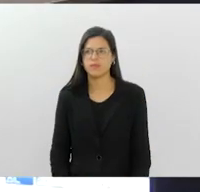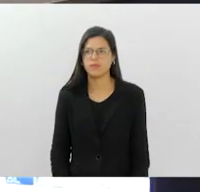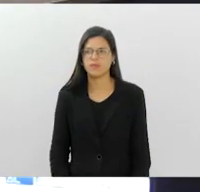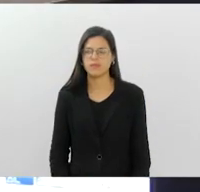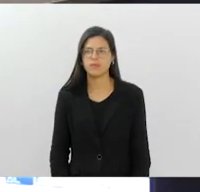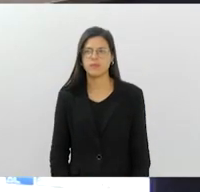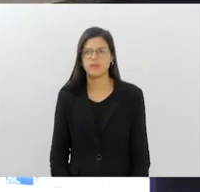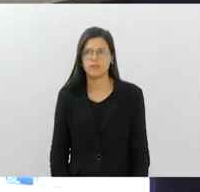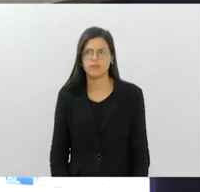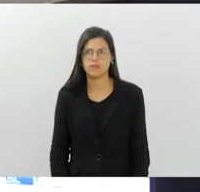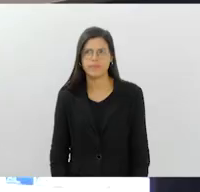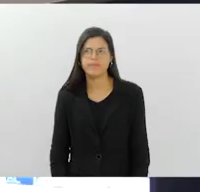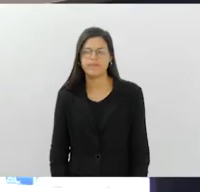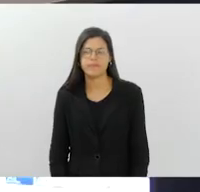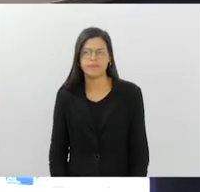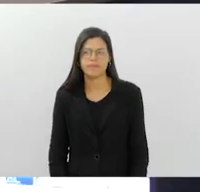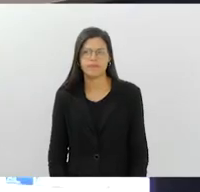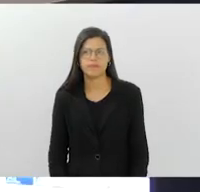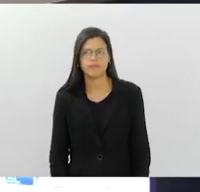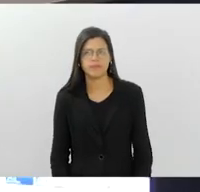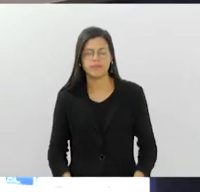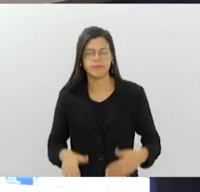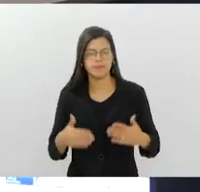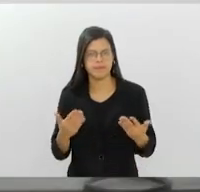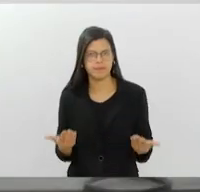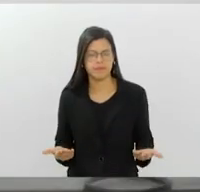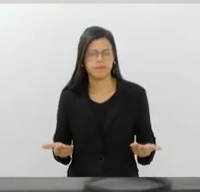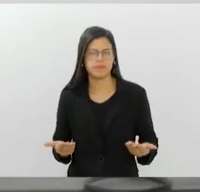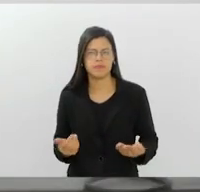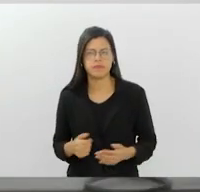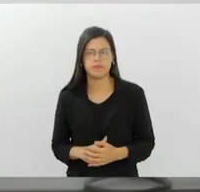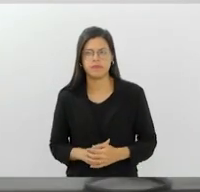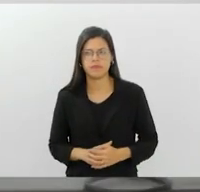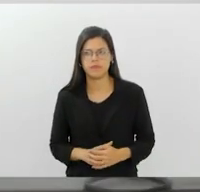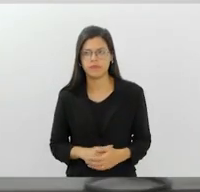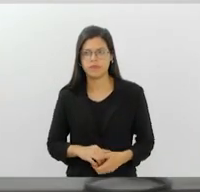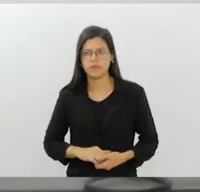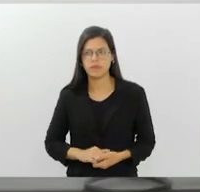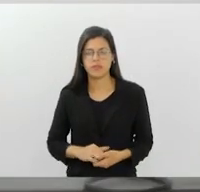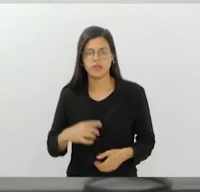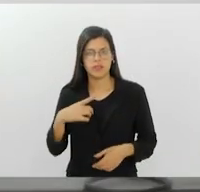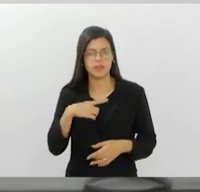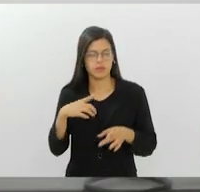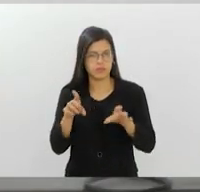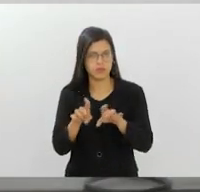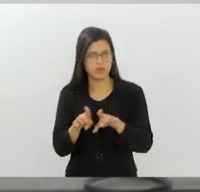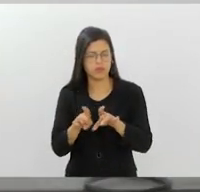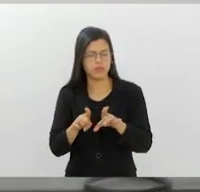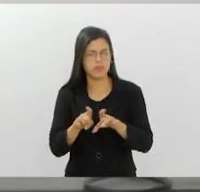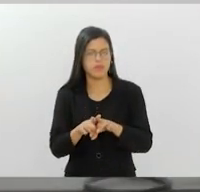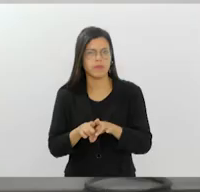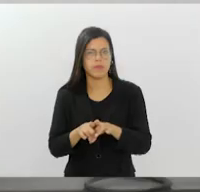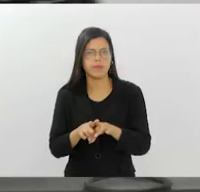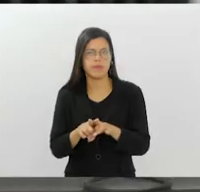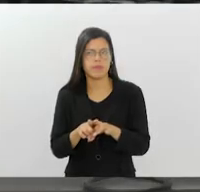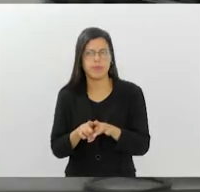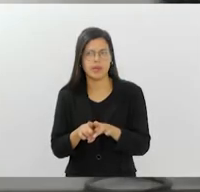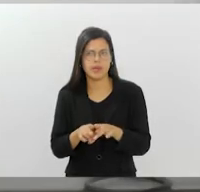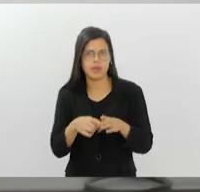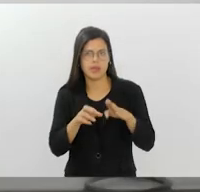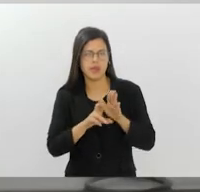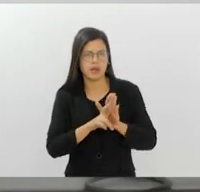aqui muito bem eh temos também uma